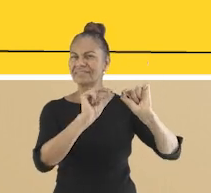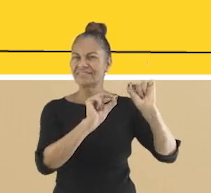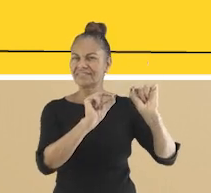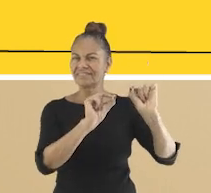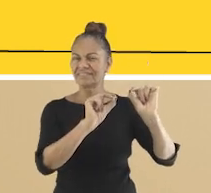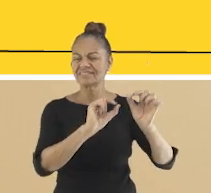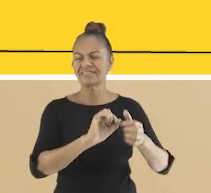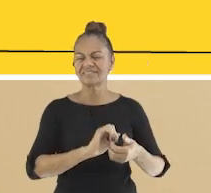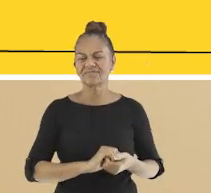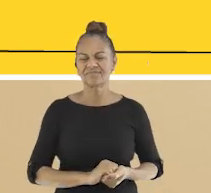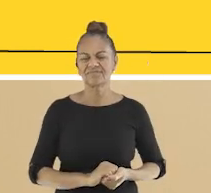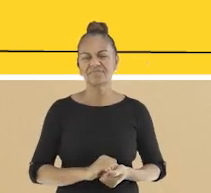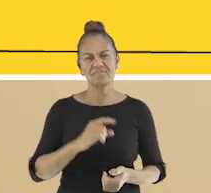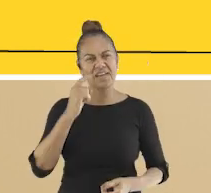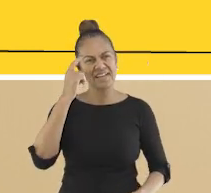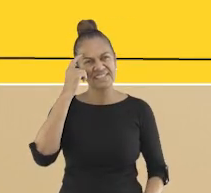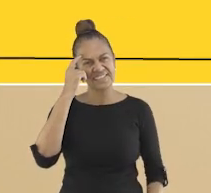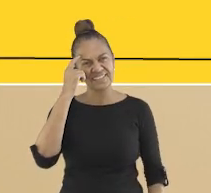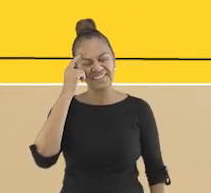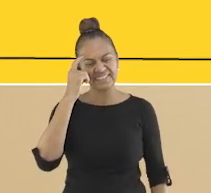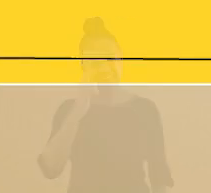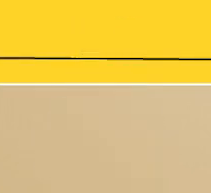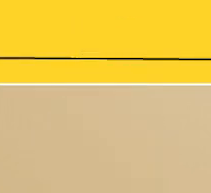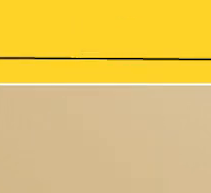cultura. Pensem um pouquinho aí.